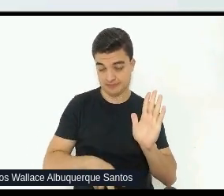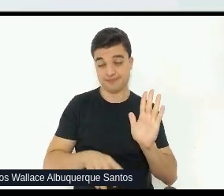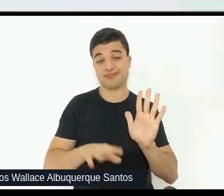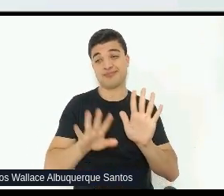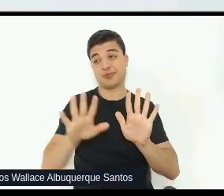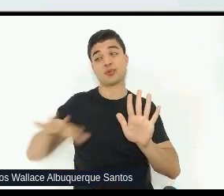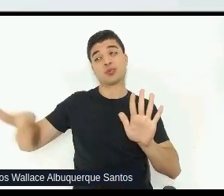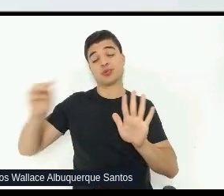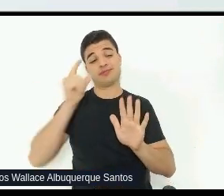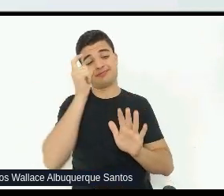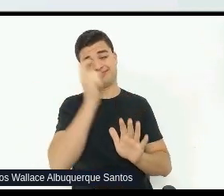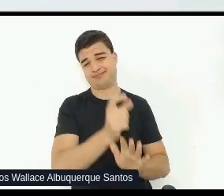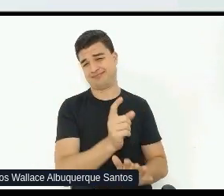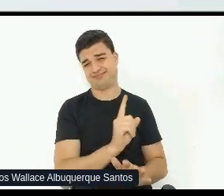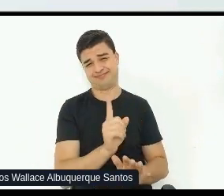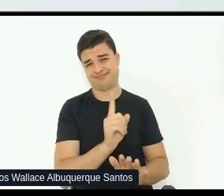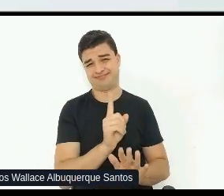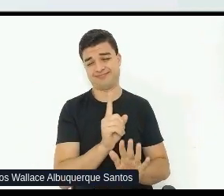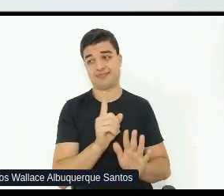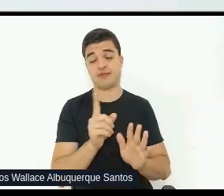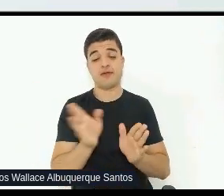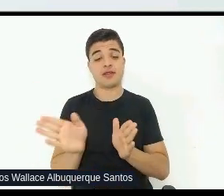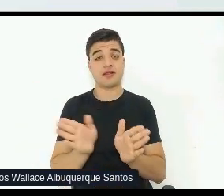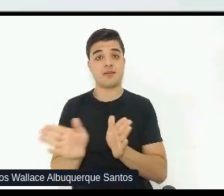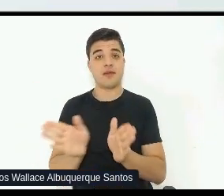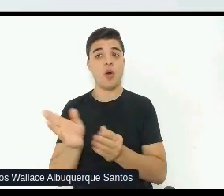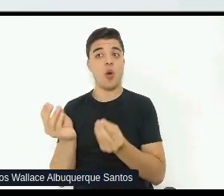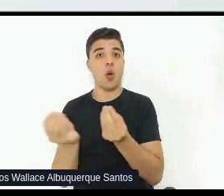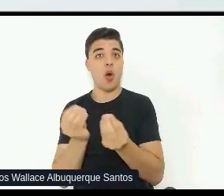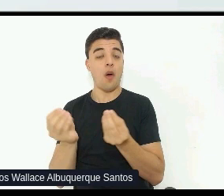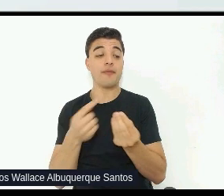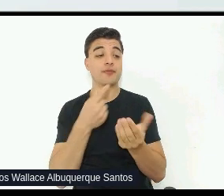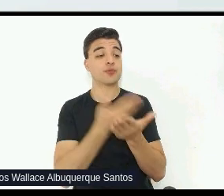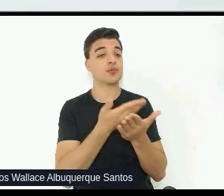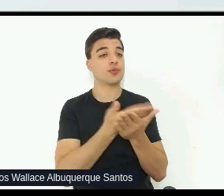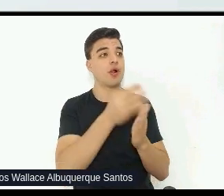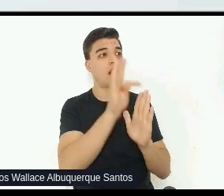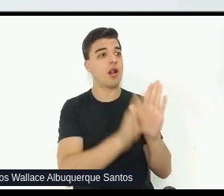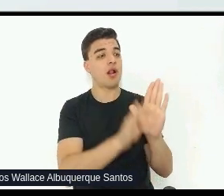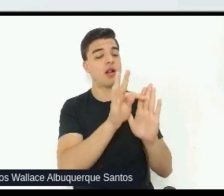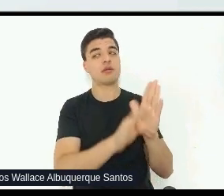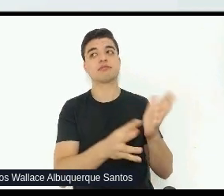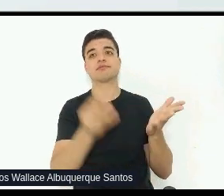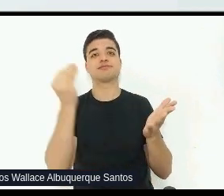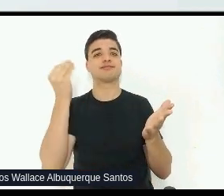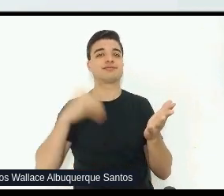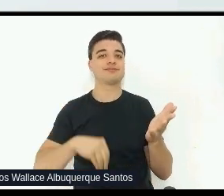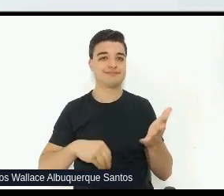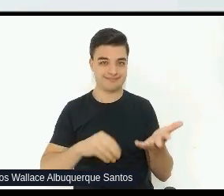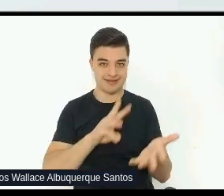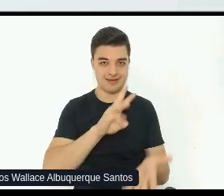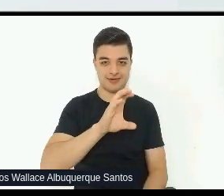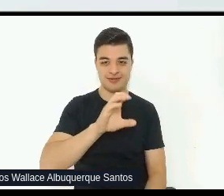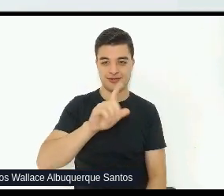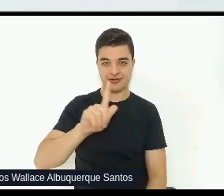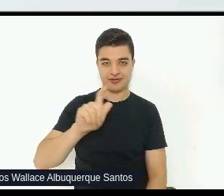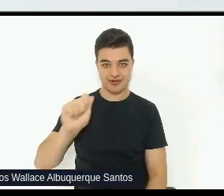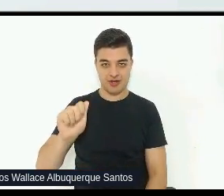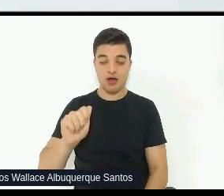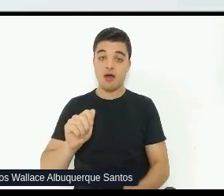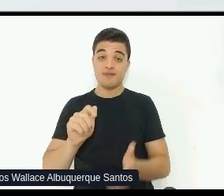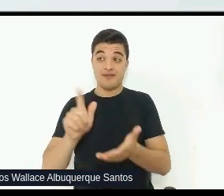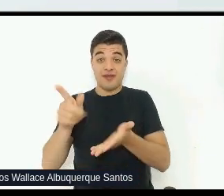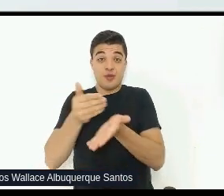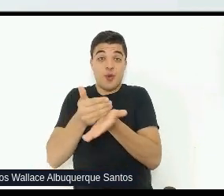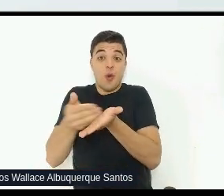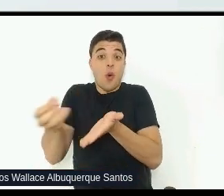a começarem a projetar acessibilidade. Quando você já está engajada, você vai lá e lê a WCAG, você entende, né? Tudo. Mas quando você está começando,